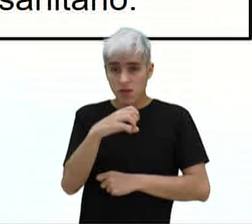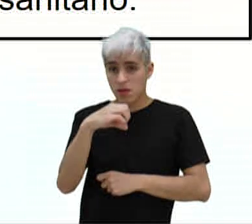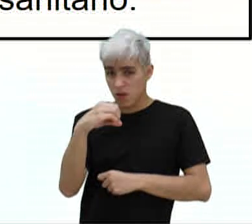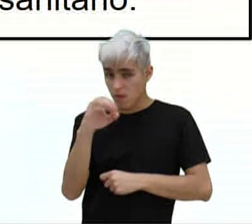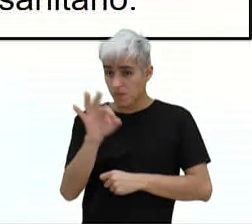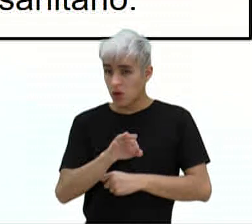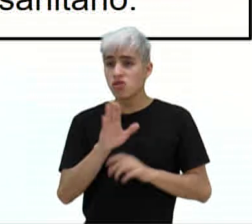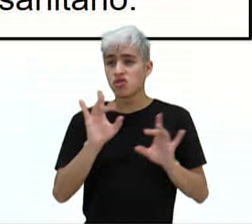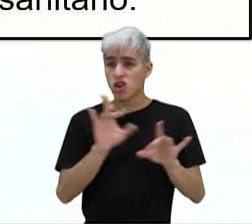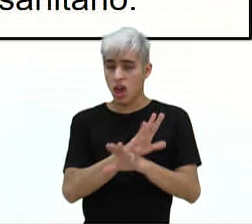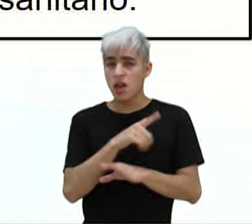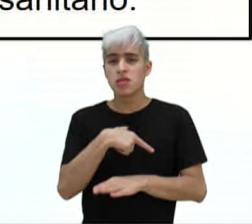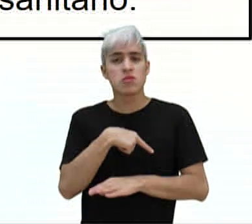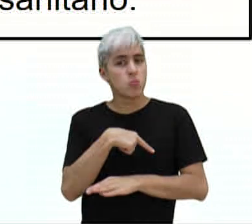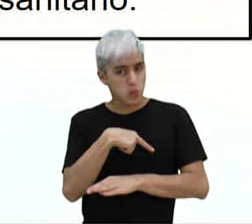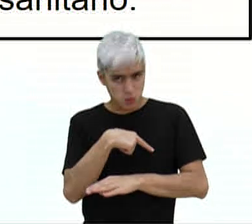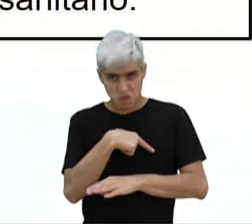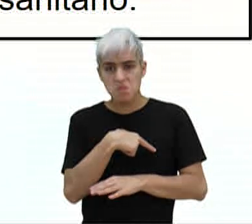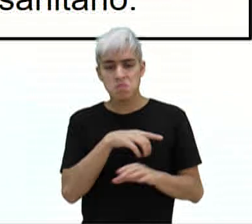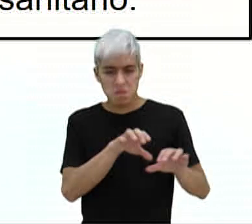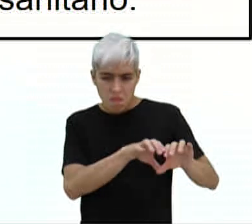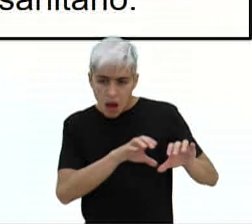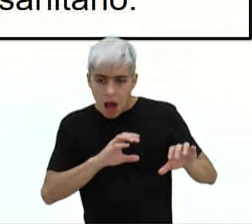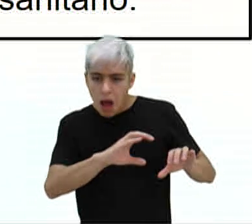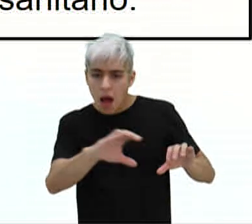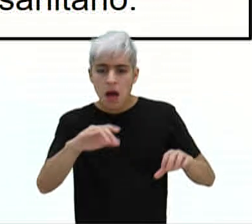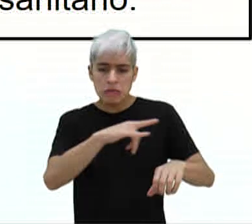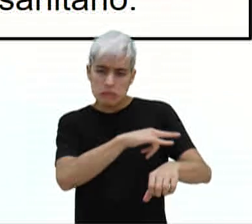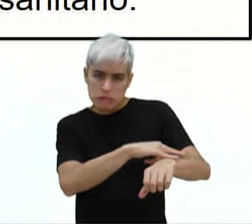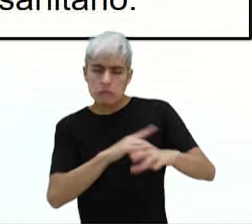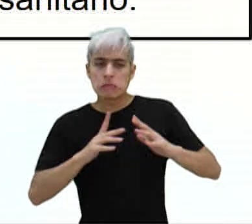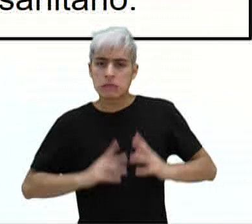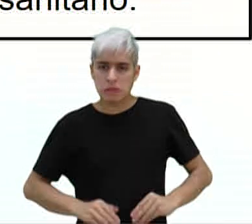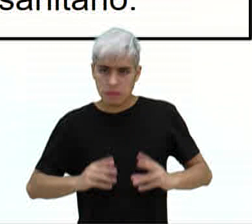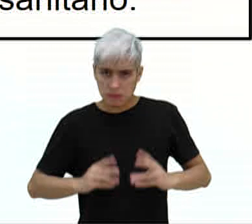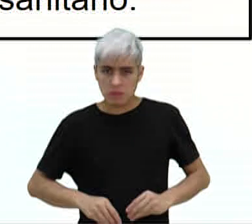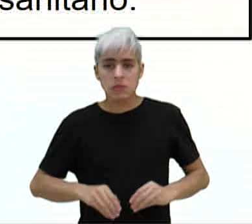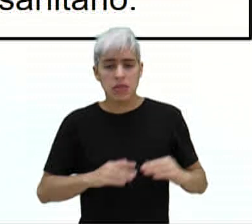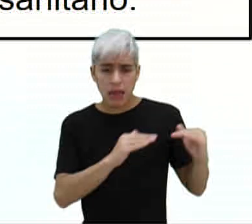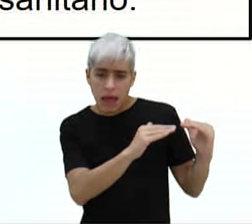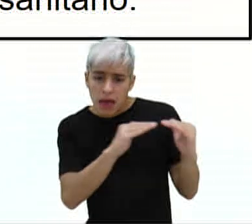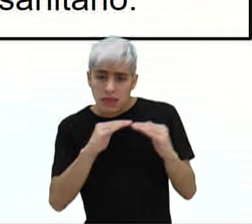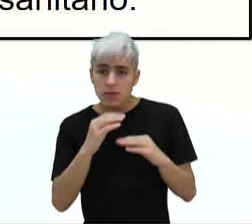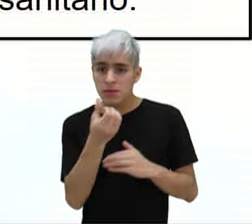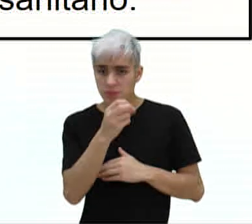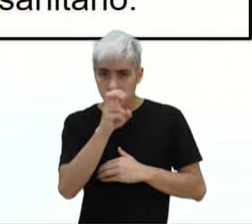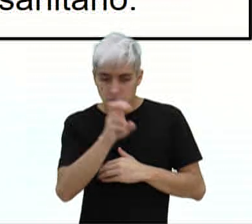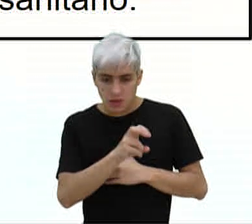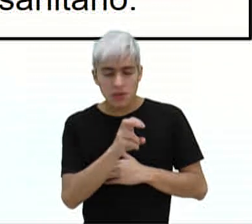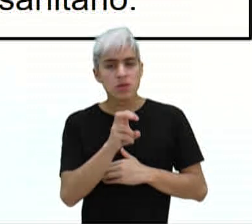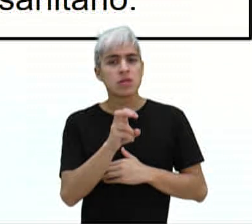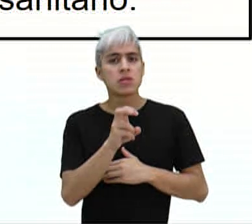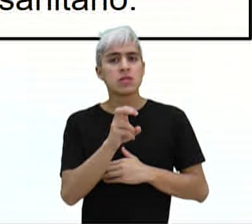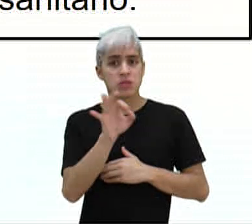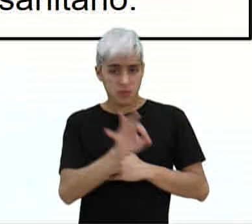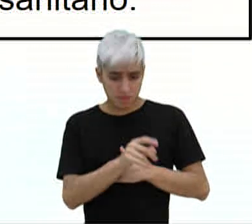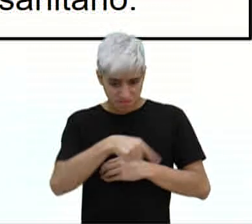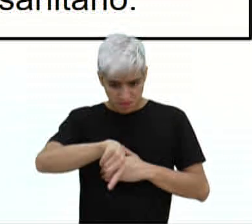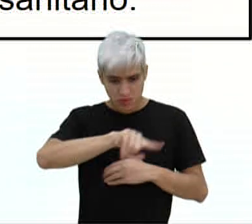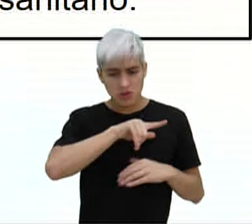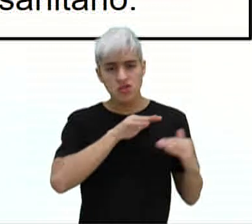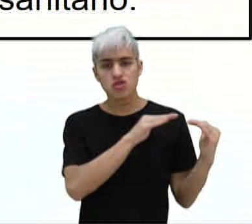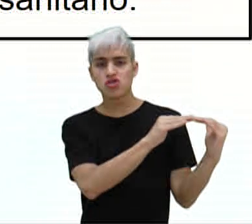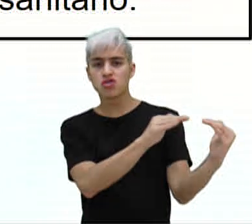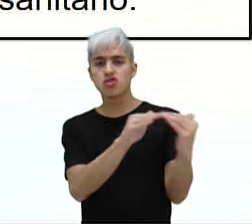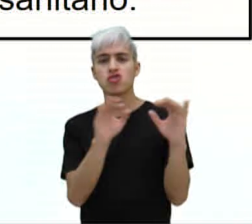65,9% já tem ali, né, uma rede de esgoto. Das 65% das casas, né, dos imóveis, eles são